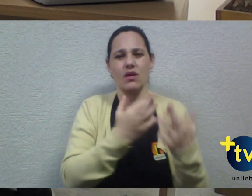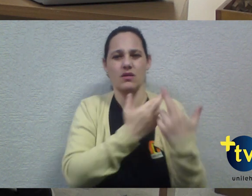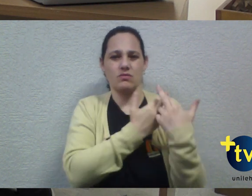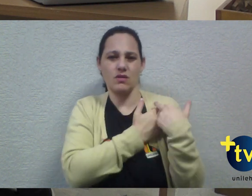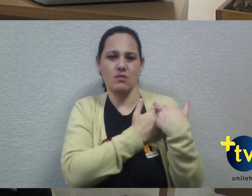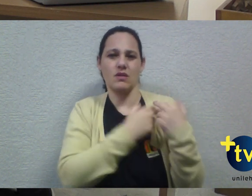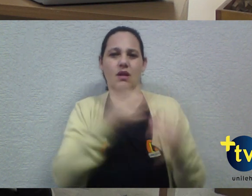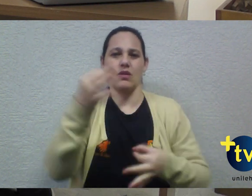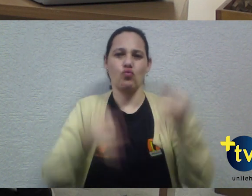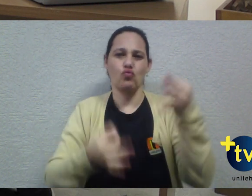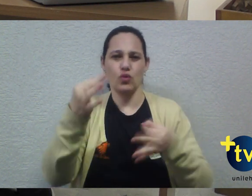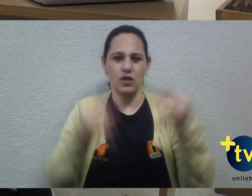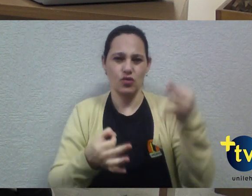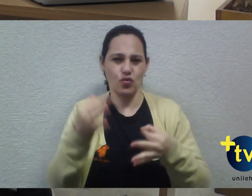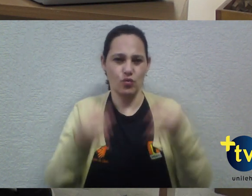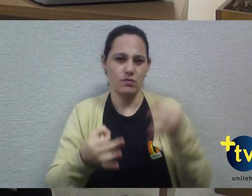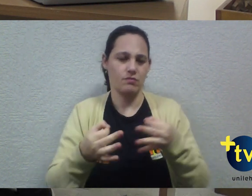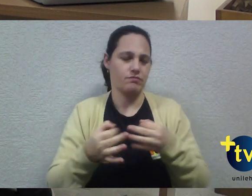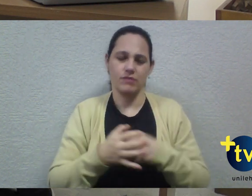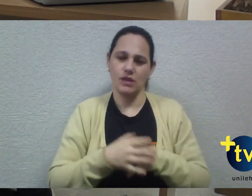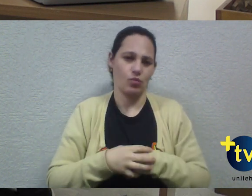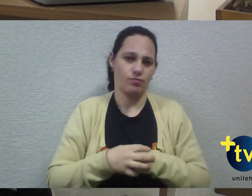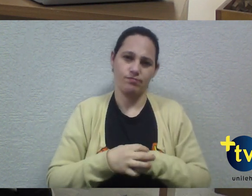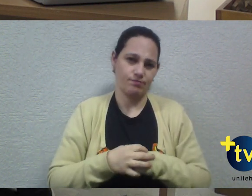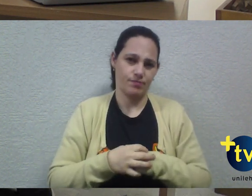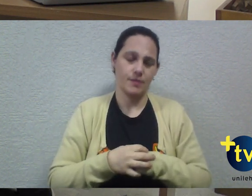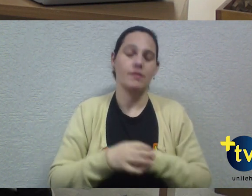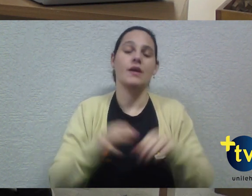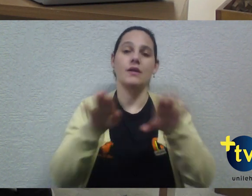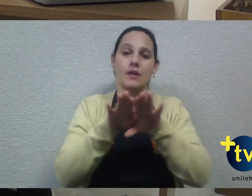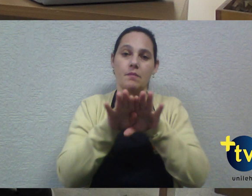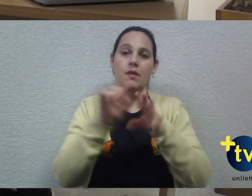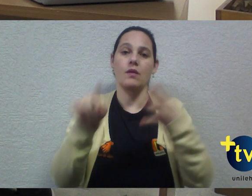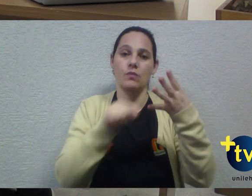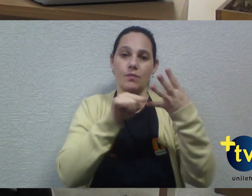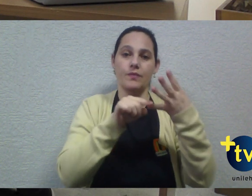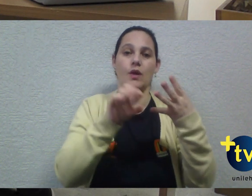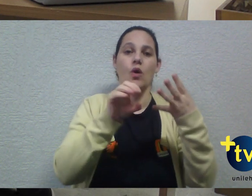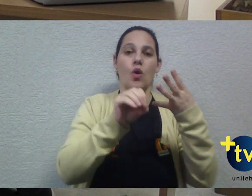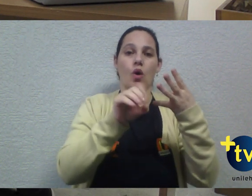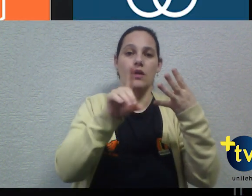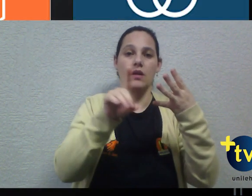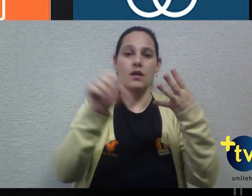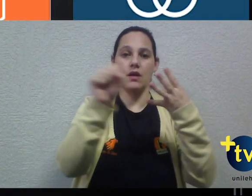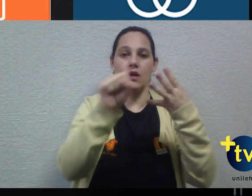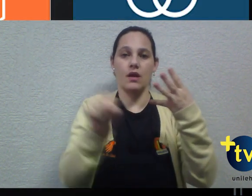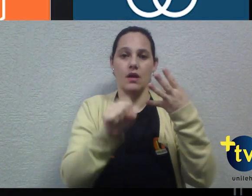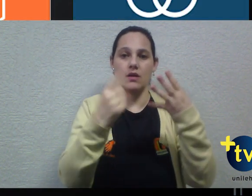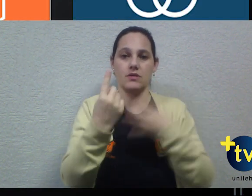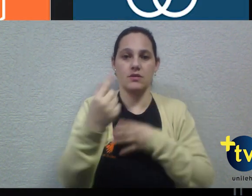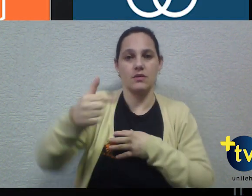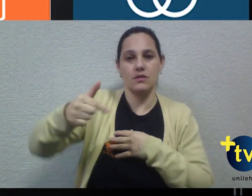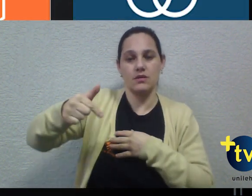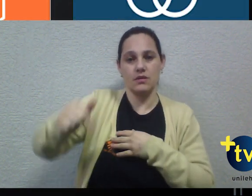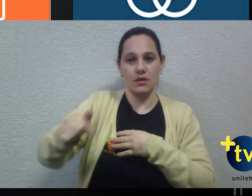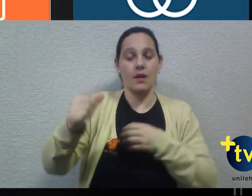fique apenas uma responsabilidade no quesito só jurídico. E, por último, a ODS 17, parcerias